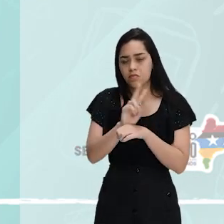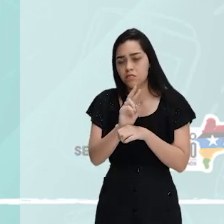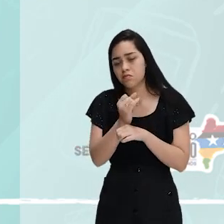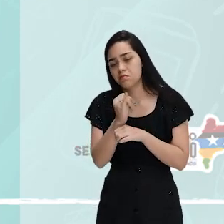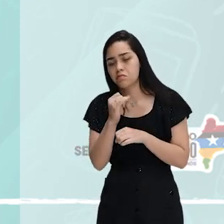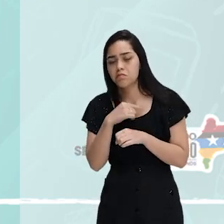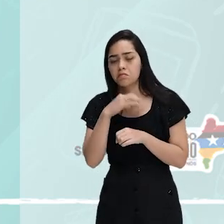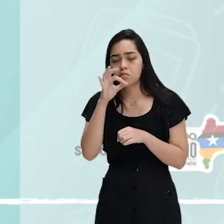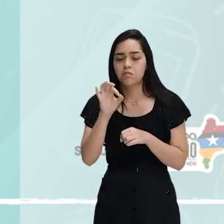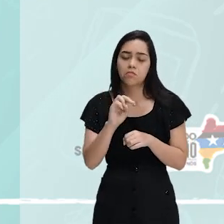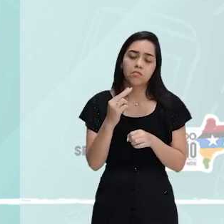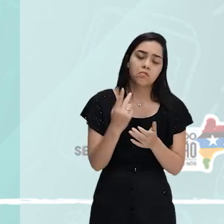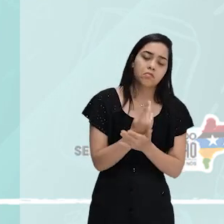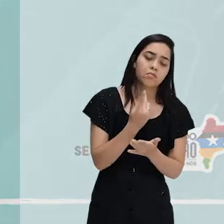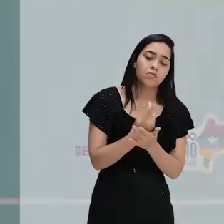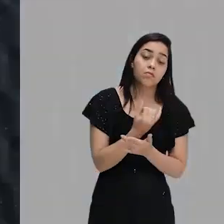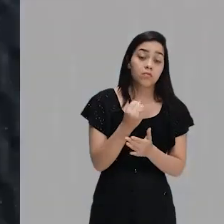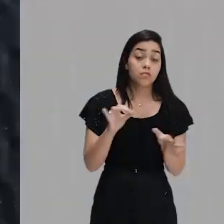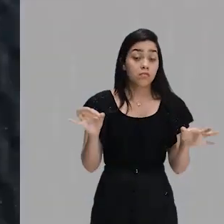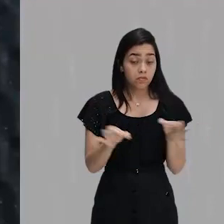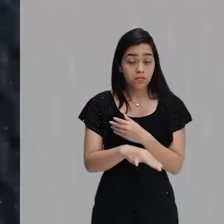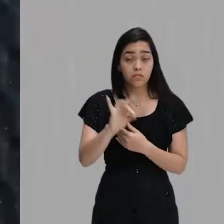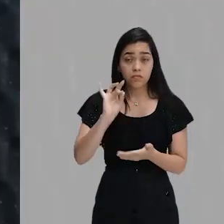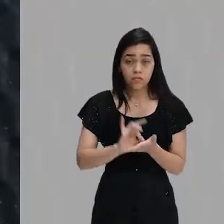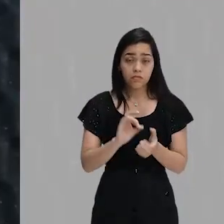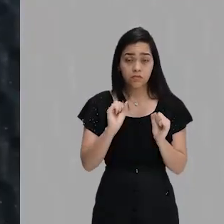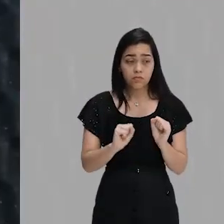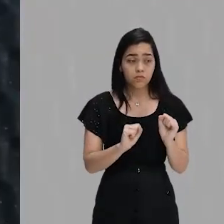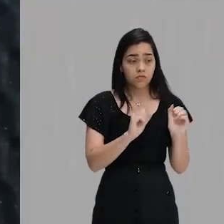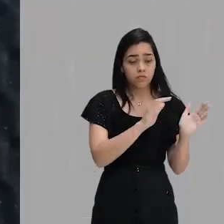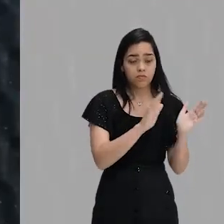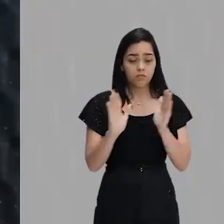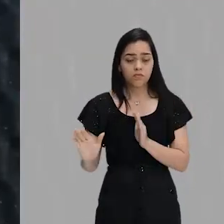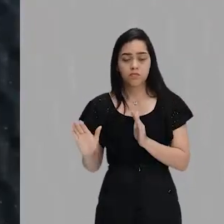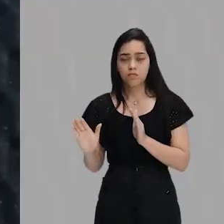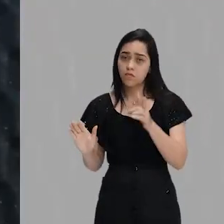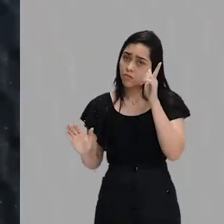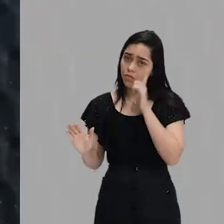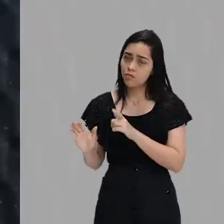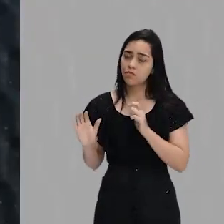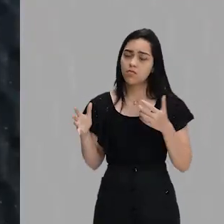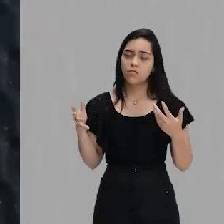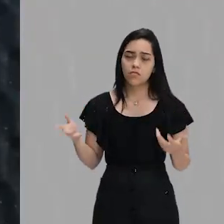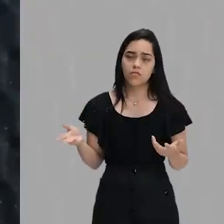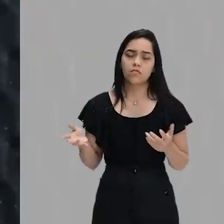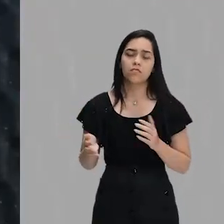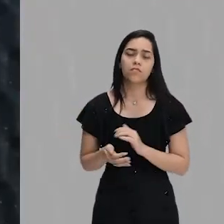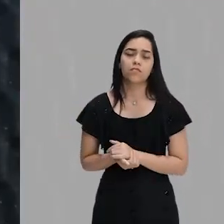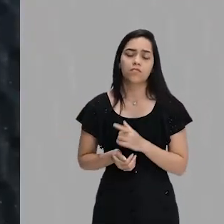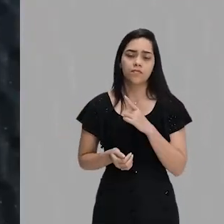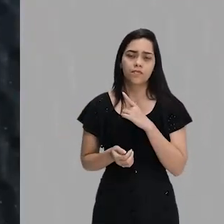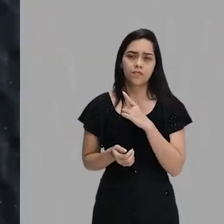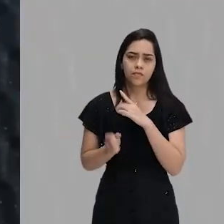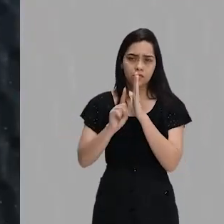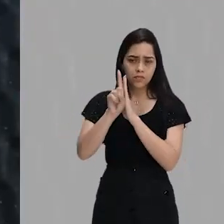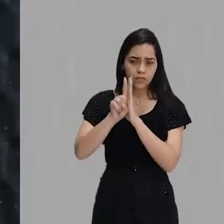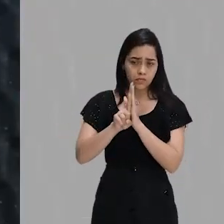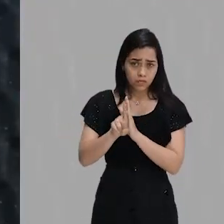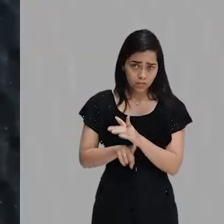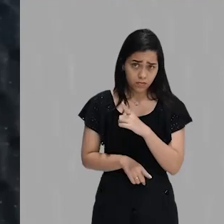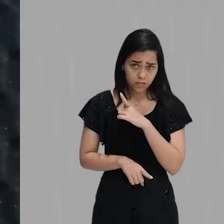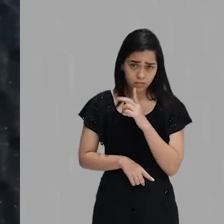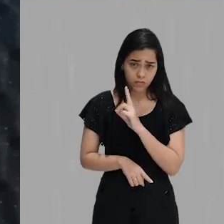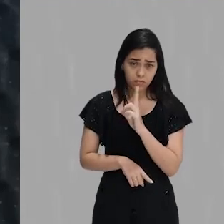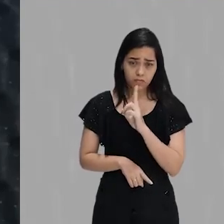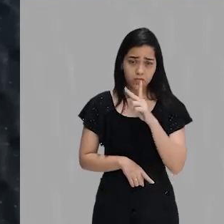tudo certinho, se essa célula está pronta realmente para sair de uma fase para outra. Então, essa verificação que ela faz, a